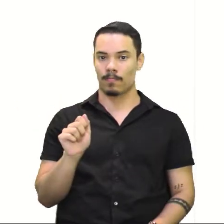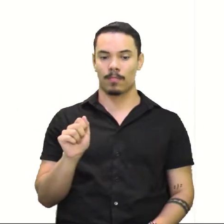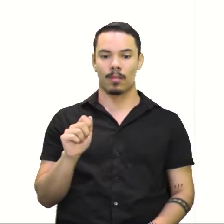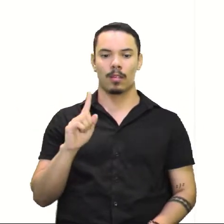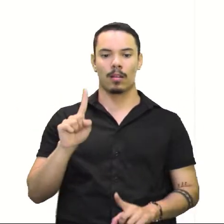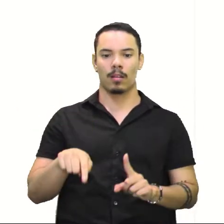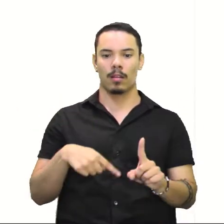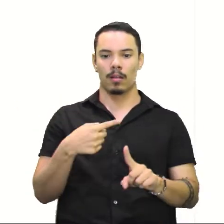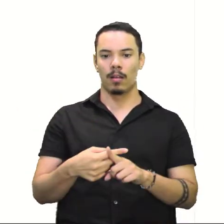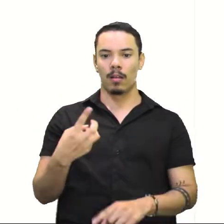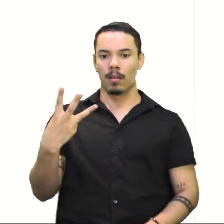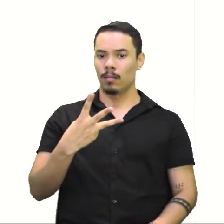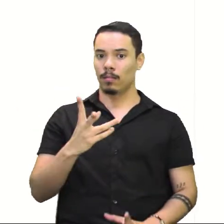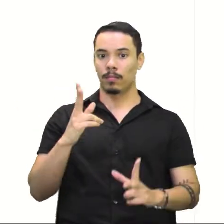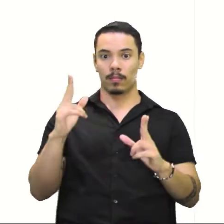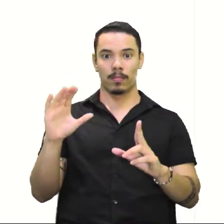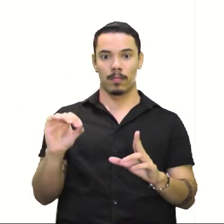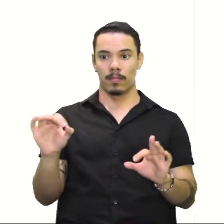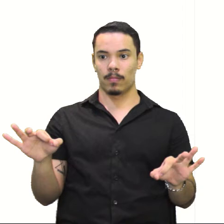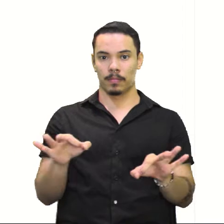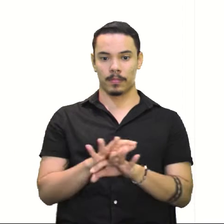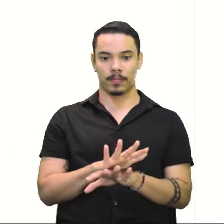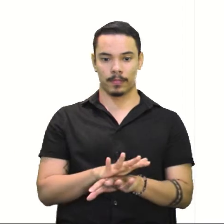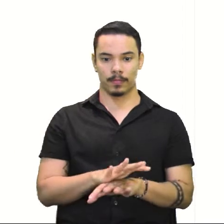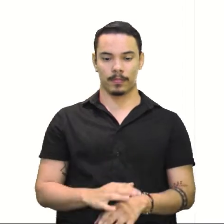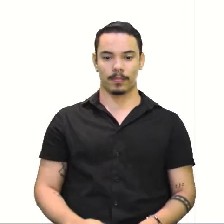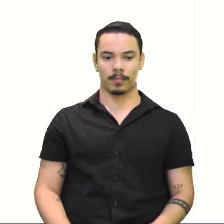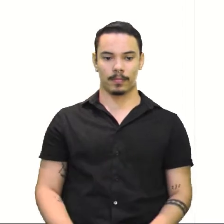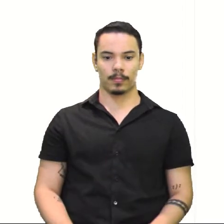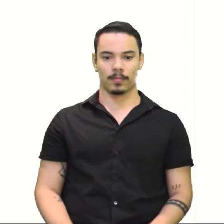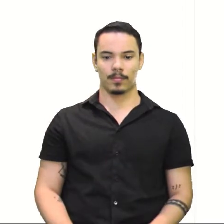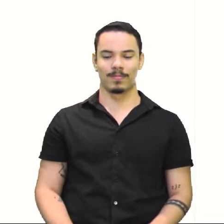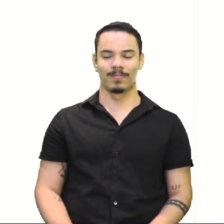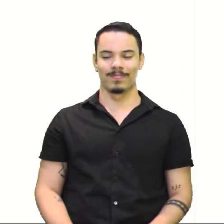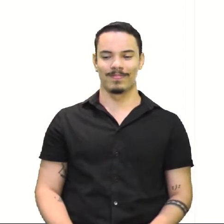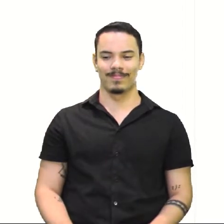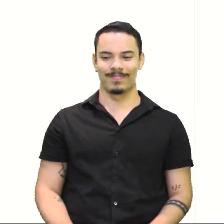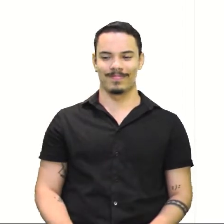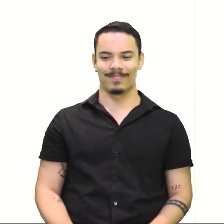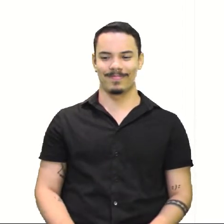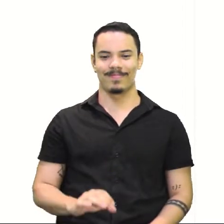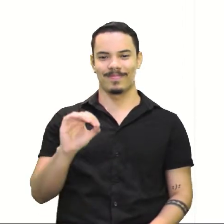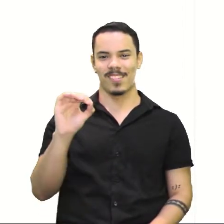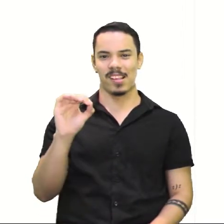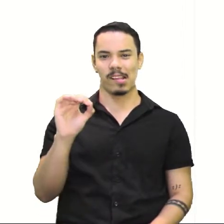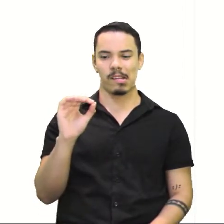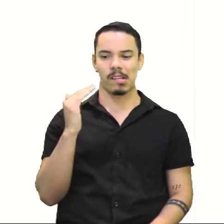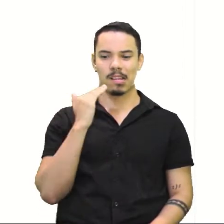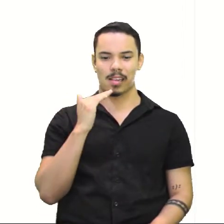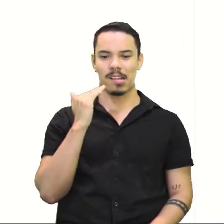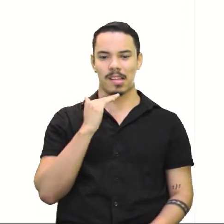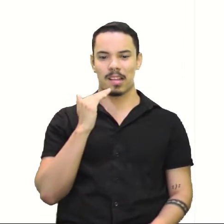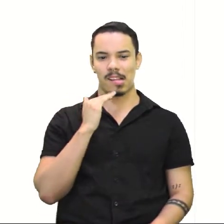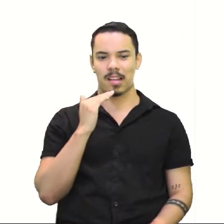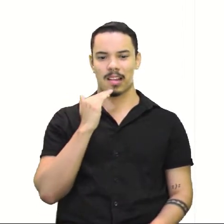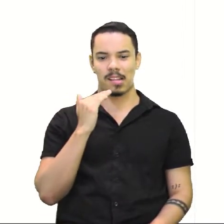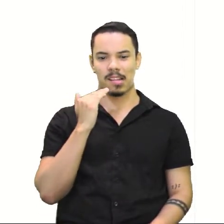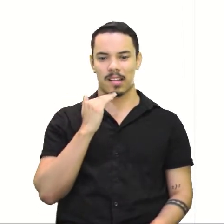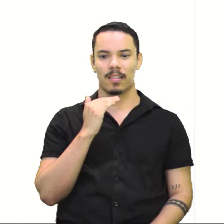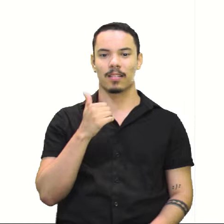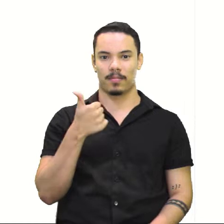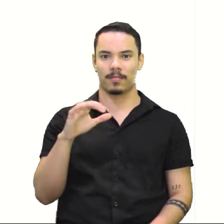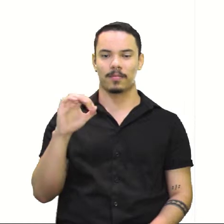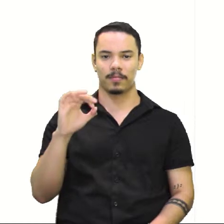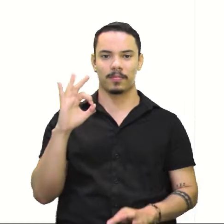Mais 3 igual a 0. Opa. Tá meio... Meio zero. Tá igual a 0.